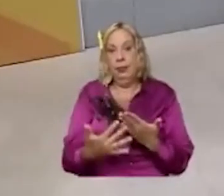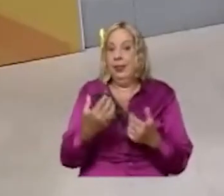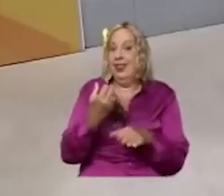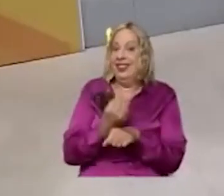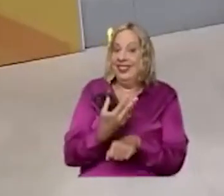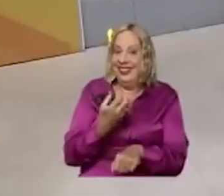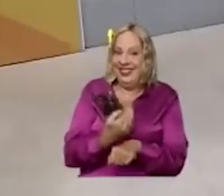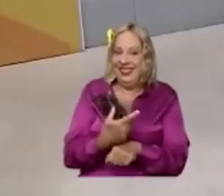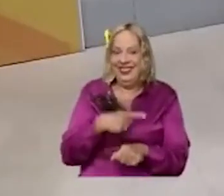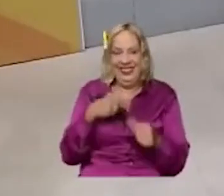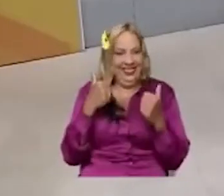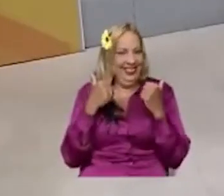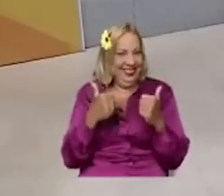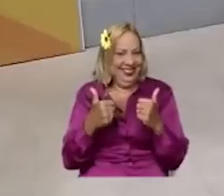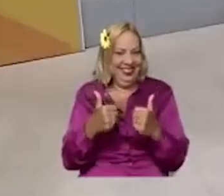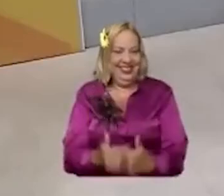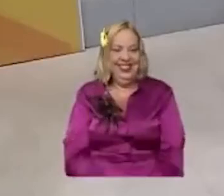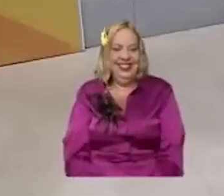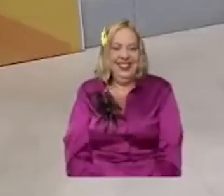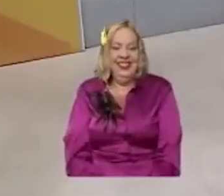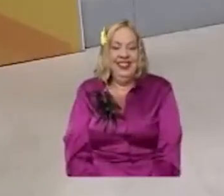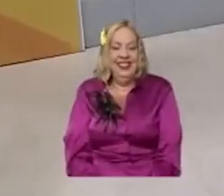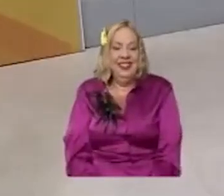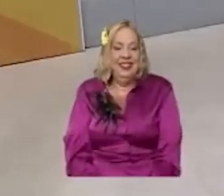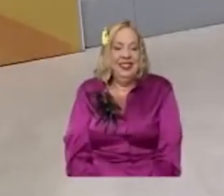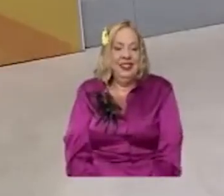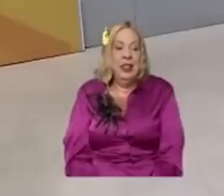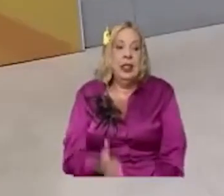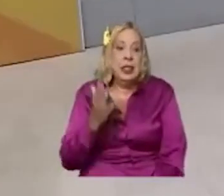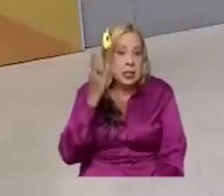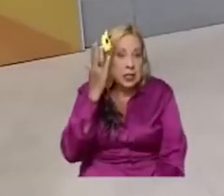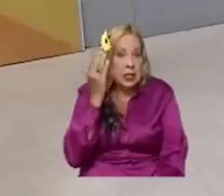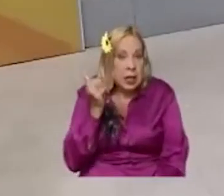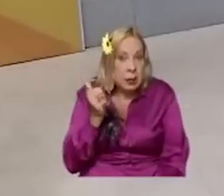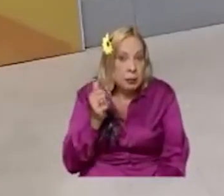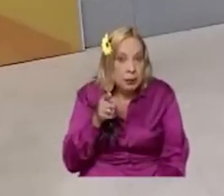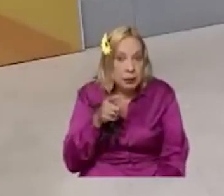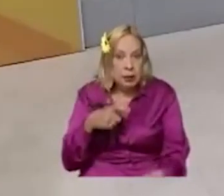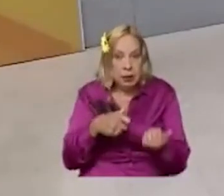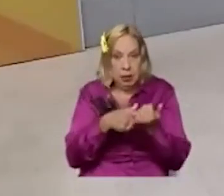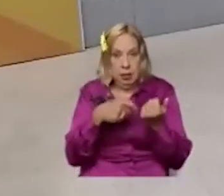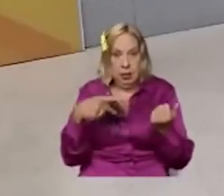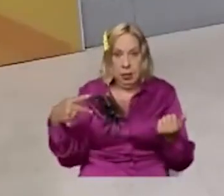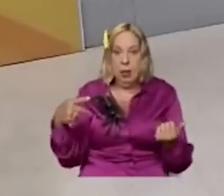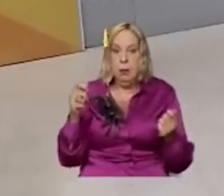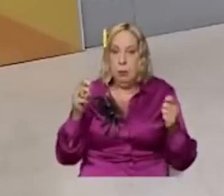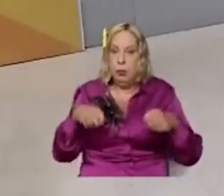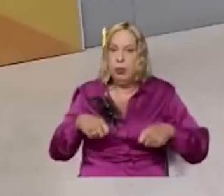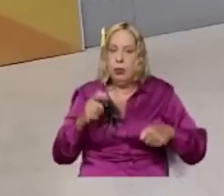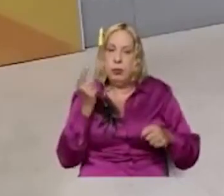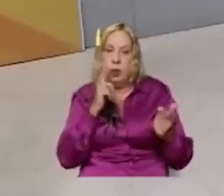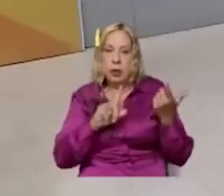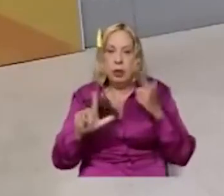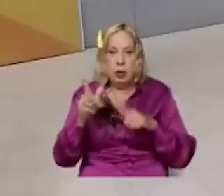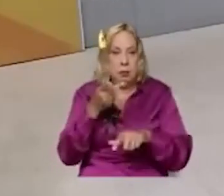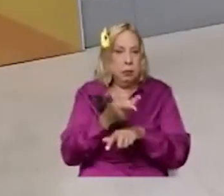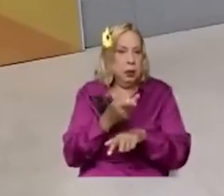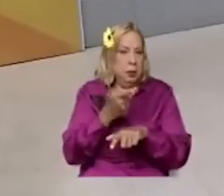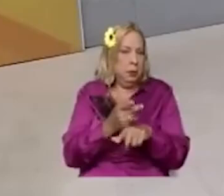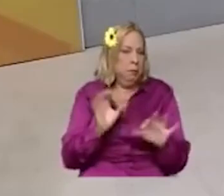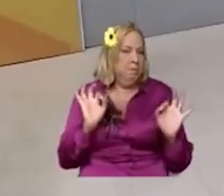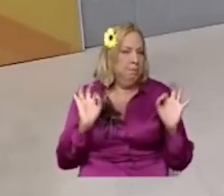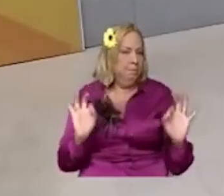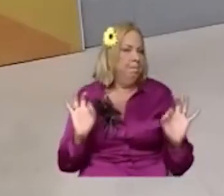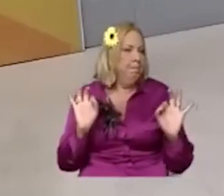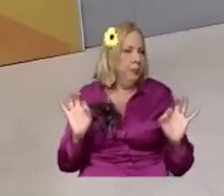Libras, Raquel Silveira. E ó, sabemos que com o Caju Cap você concorre a prêmios incríveis, né? Você sabe